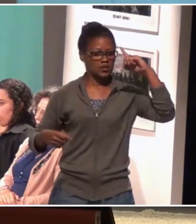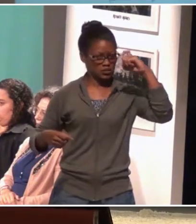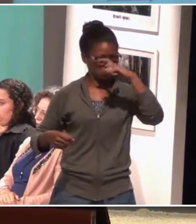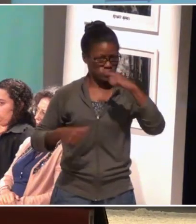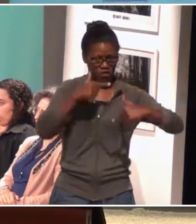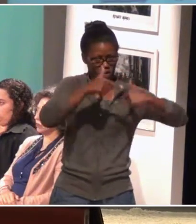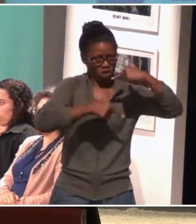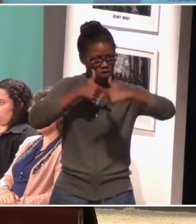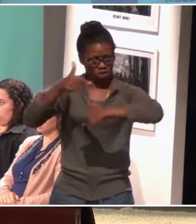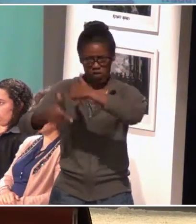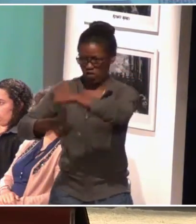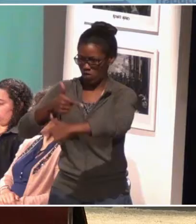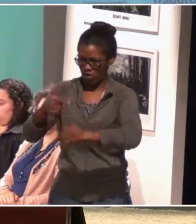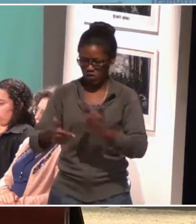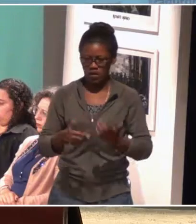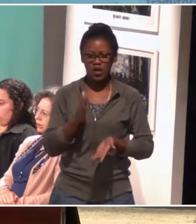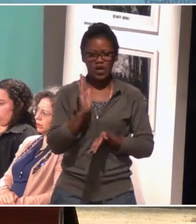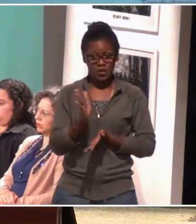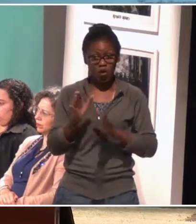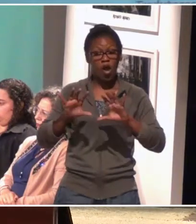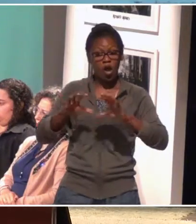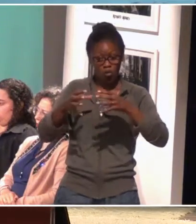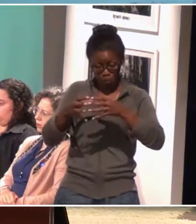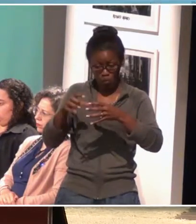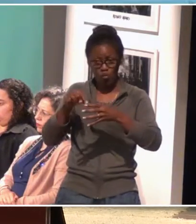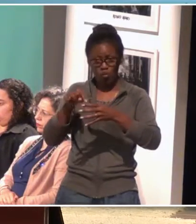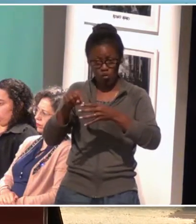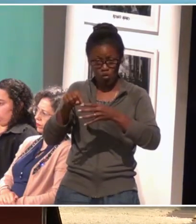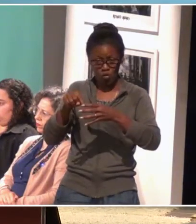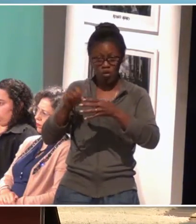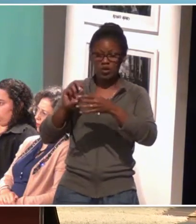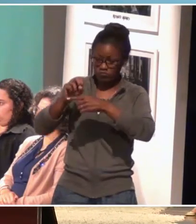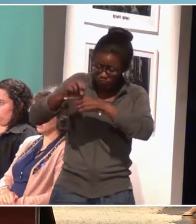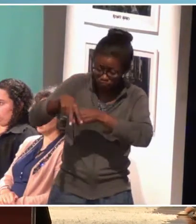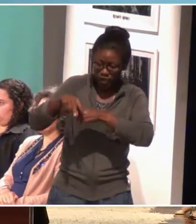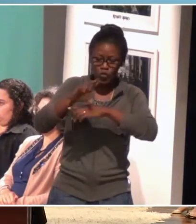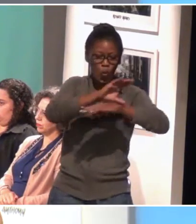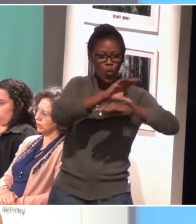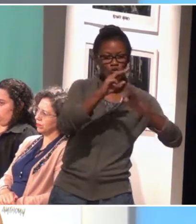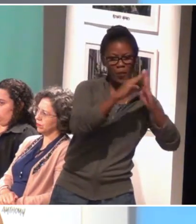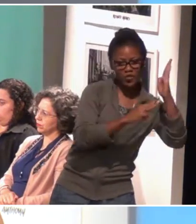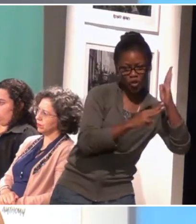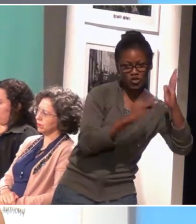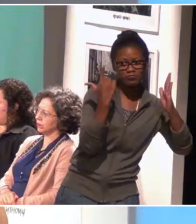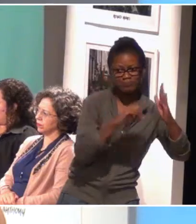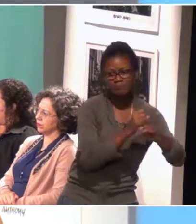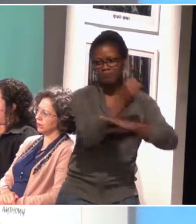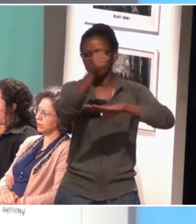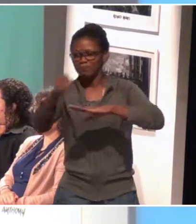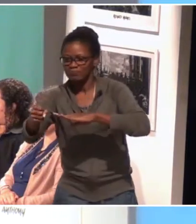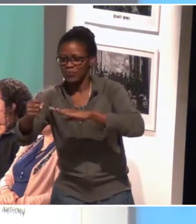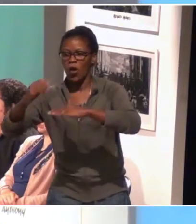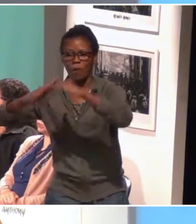um grupo, esse ano de 2018, veio, está no nosso curso de metodologia, e aí eles ficaram muito...